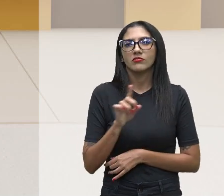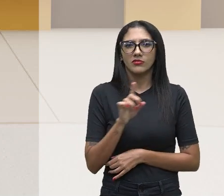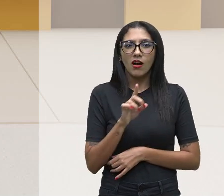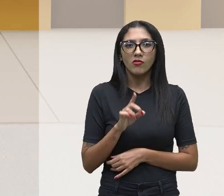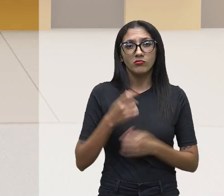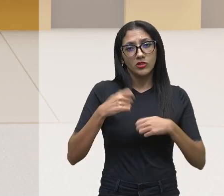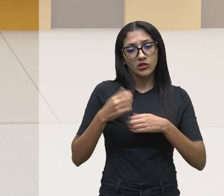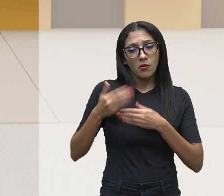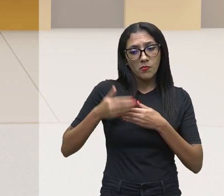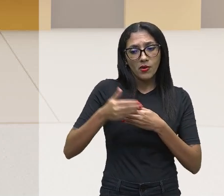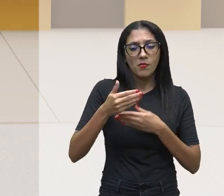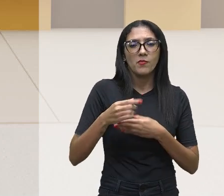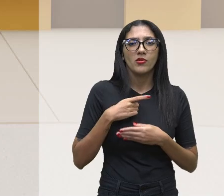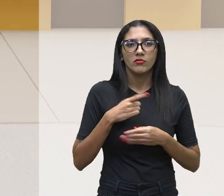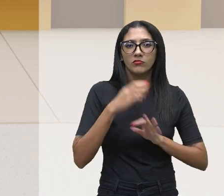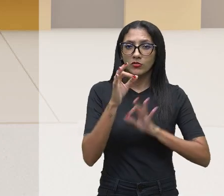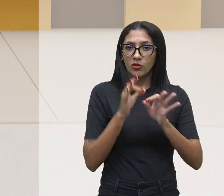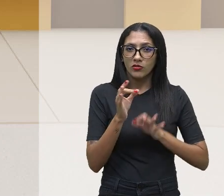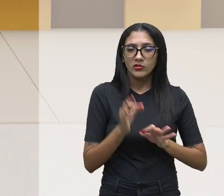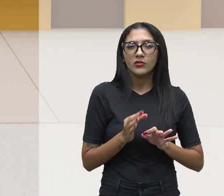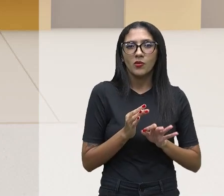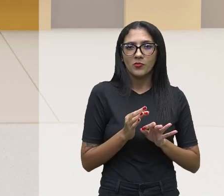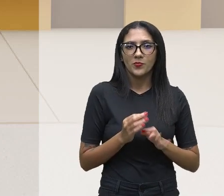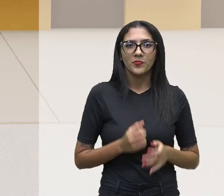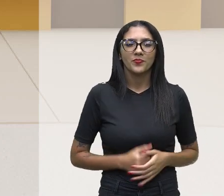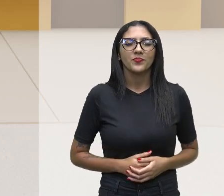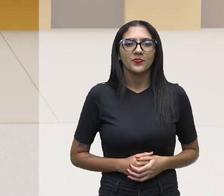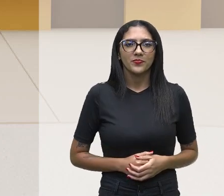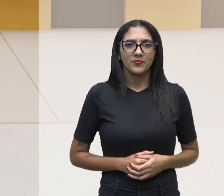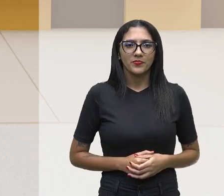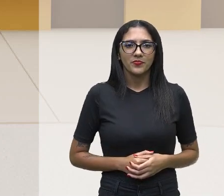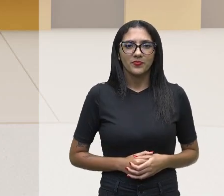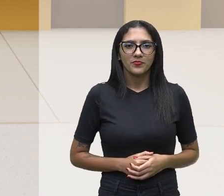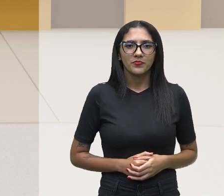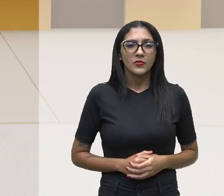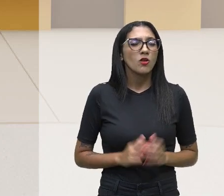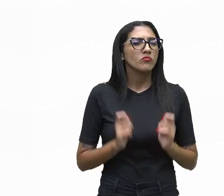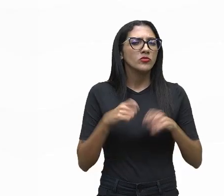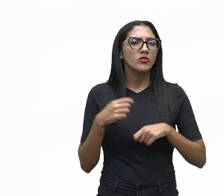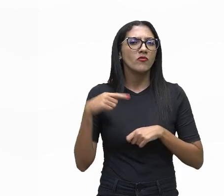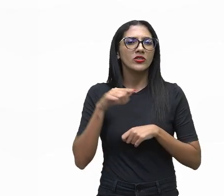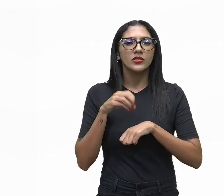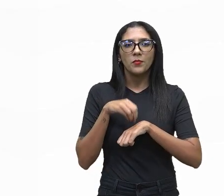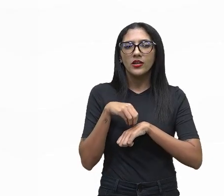se organizando financeiramente. O que a gente pode sugerir aqui para vocês?